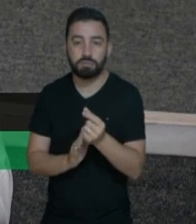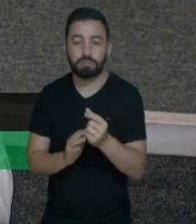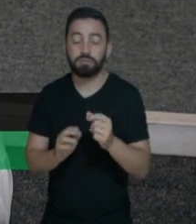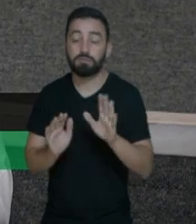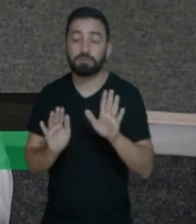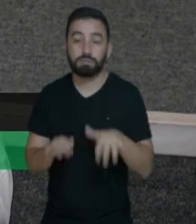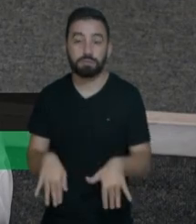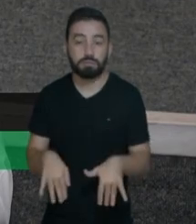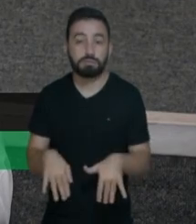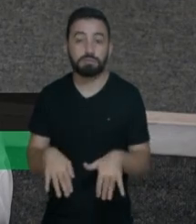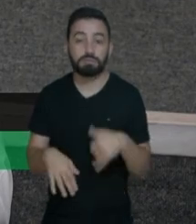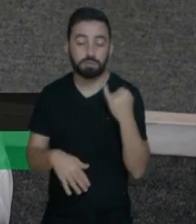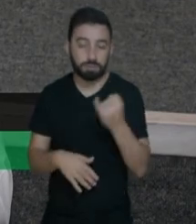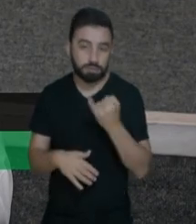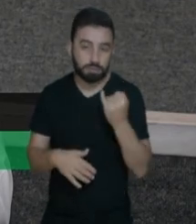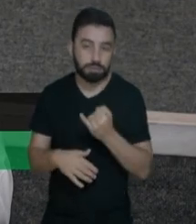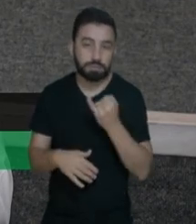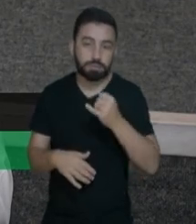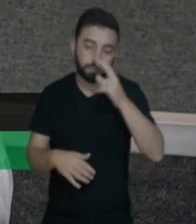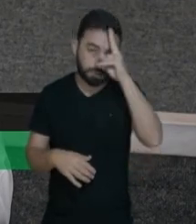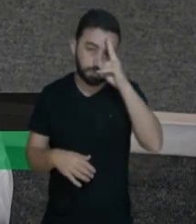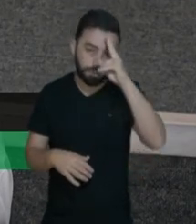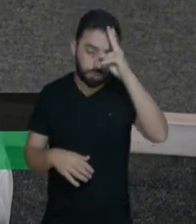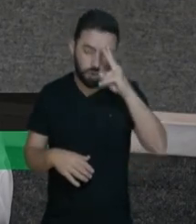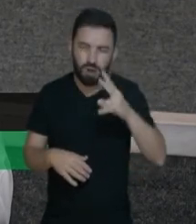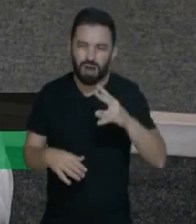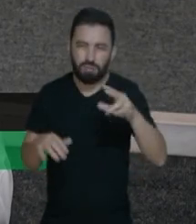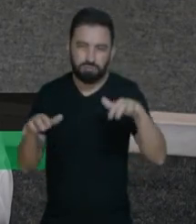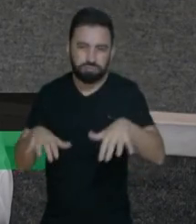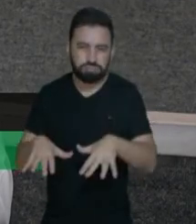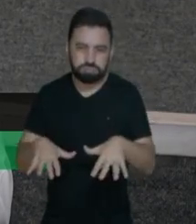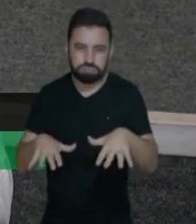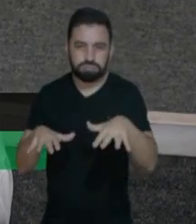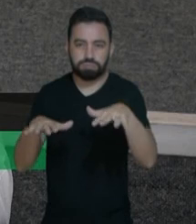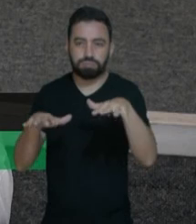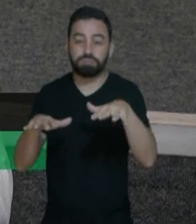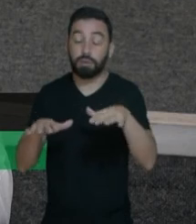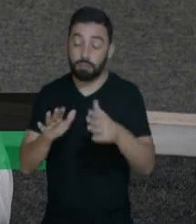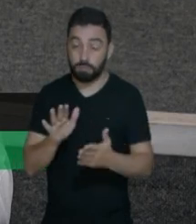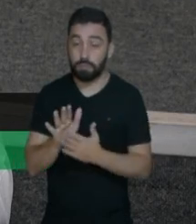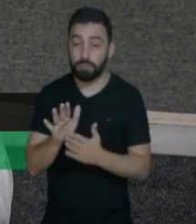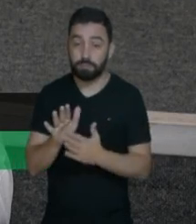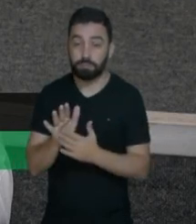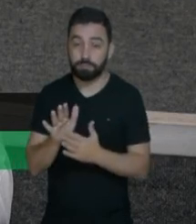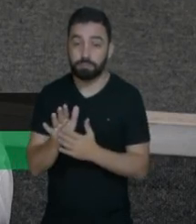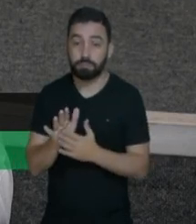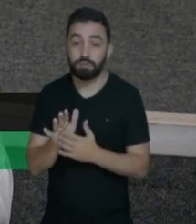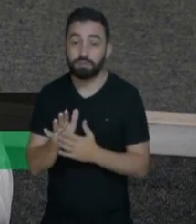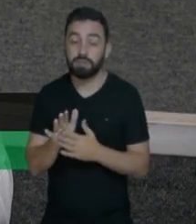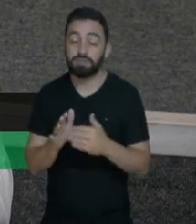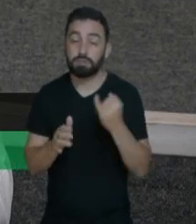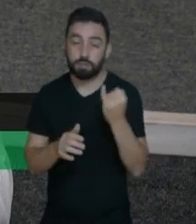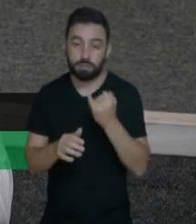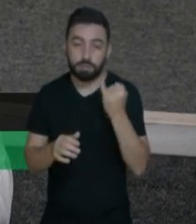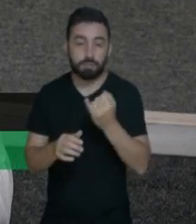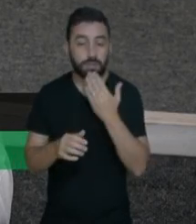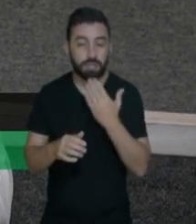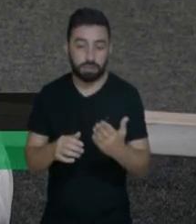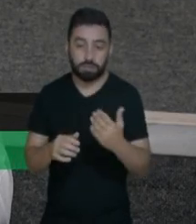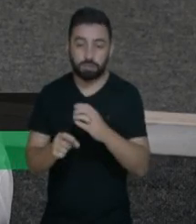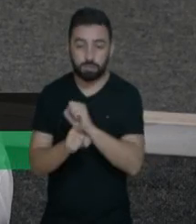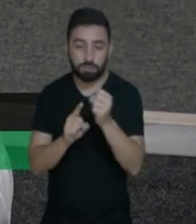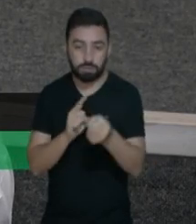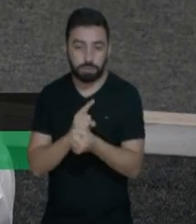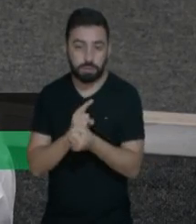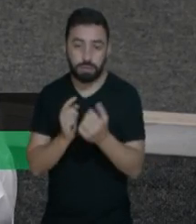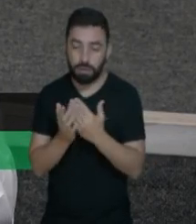fim diante da relevância e importância histórica das cheas no Rio Grande do Sul cabe registrar que a proposta é inspirada num clamor social e no mais elevado